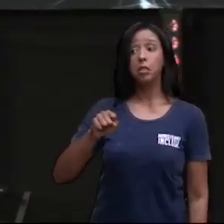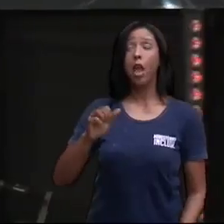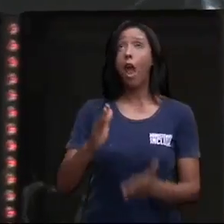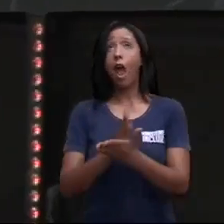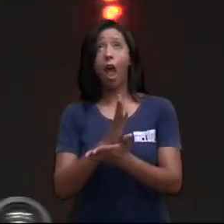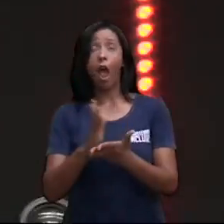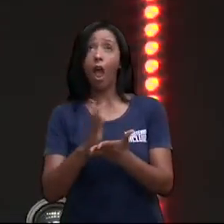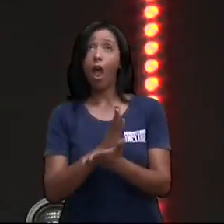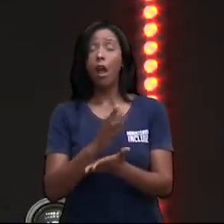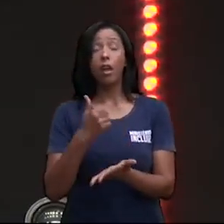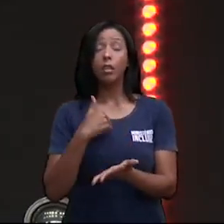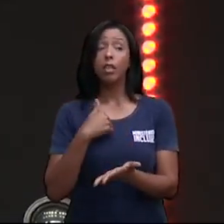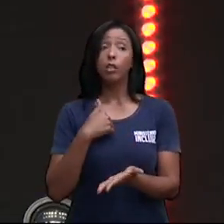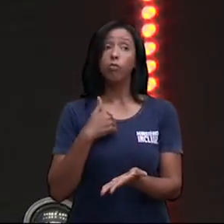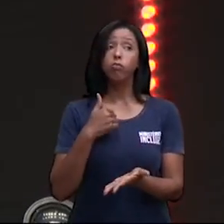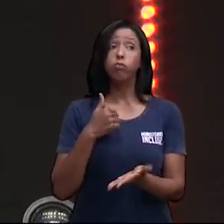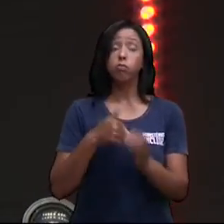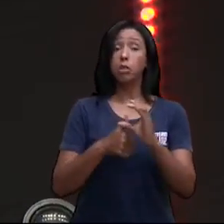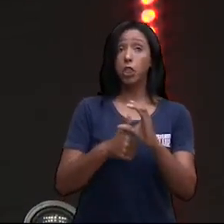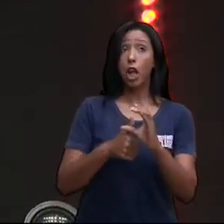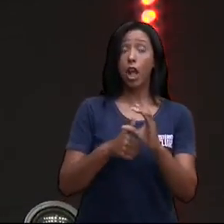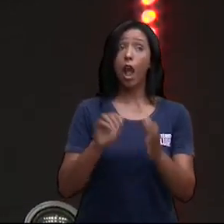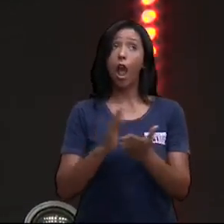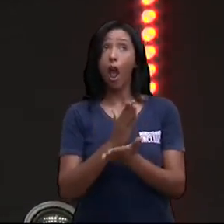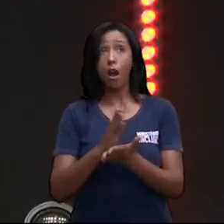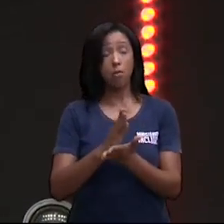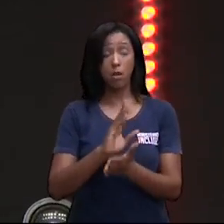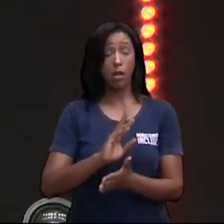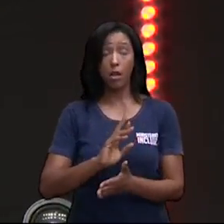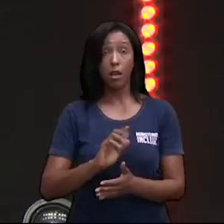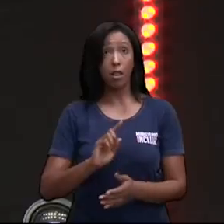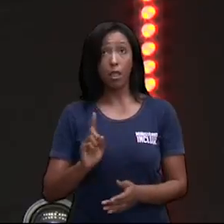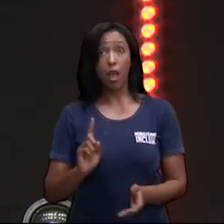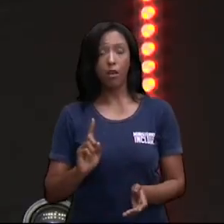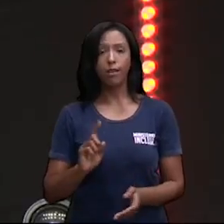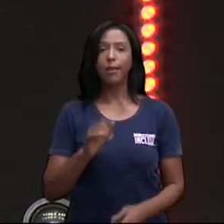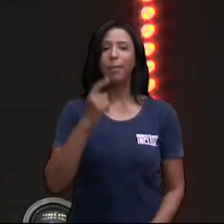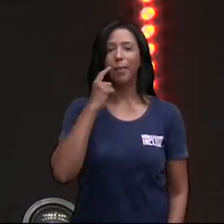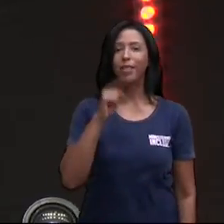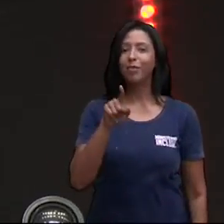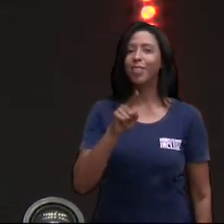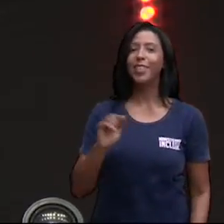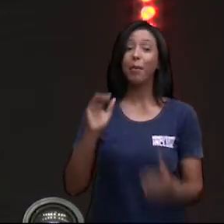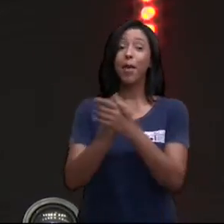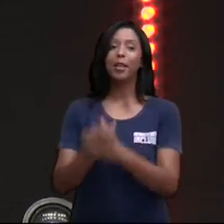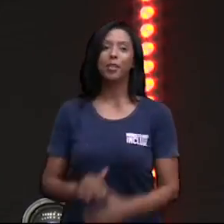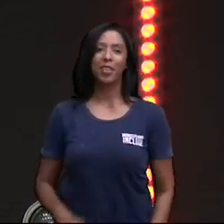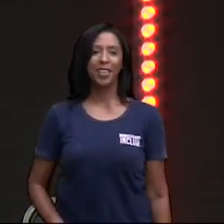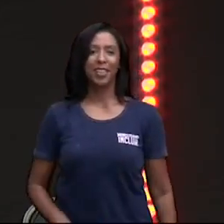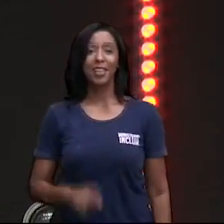coisas até sua já imaginou se fosse o seu cônjuge respondendo essa